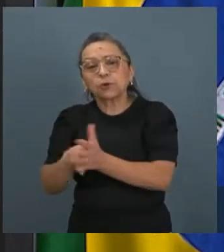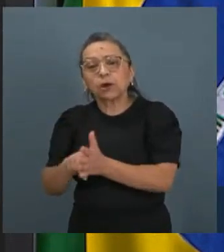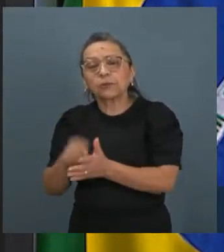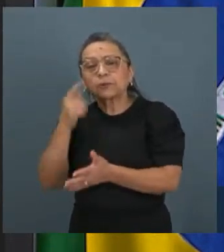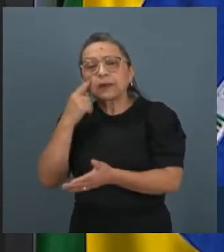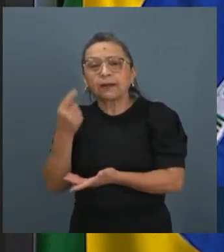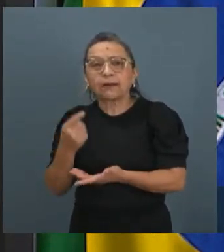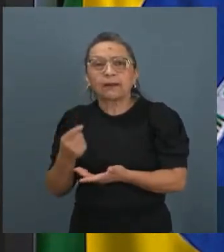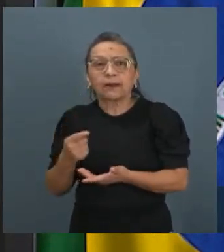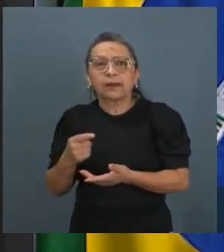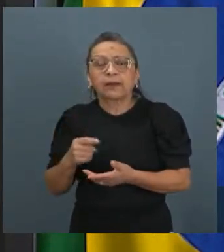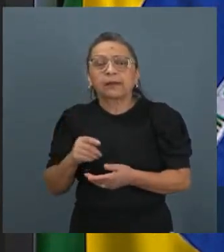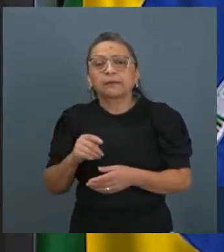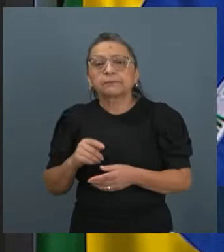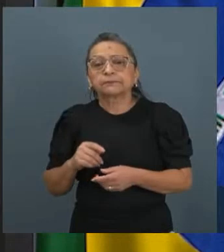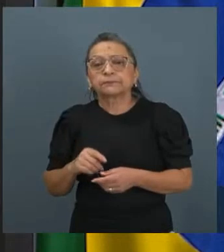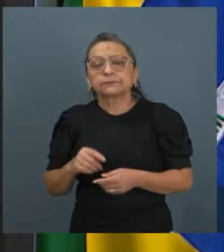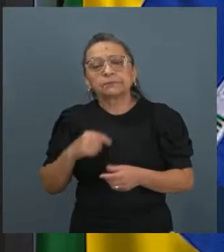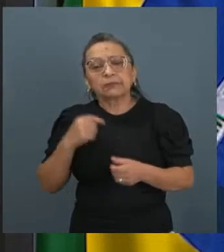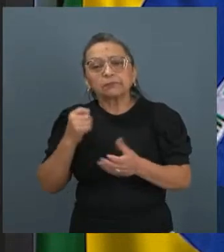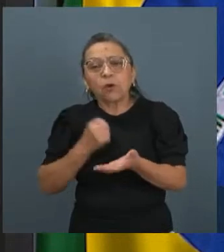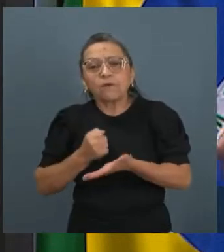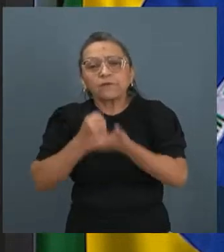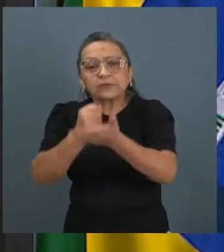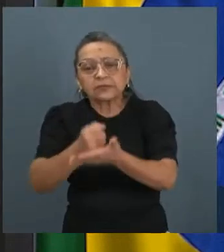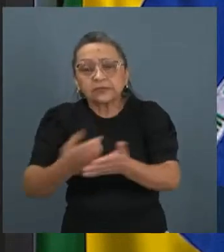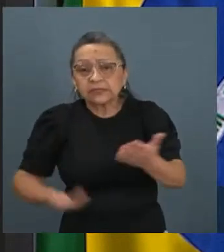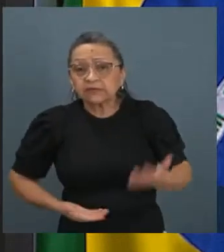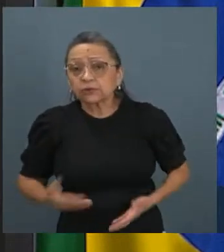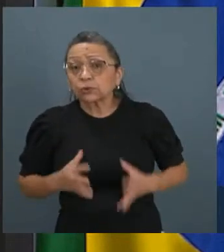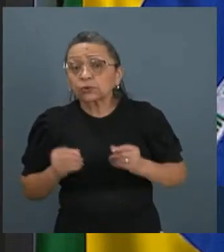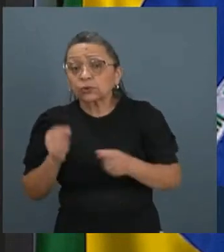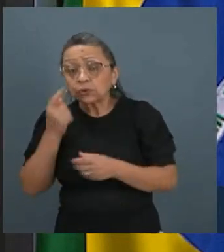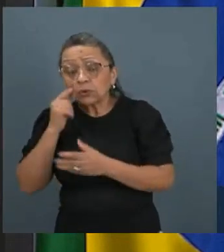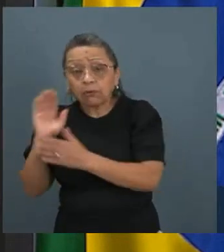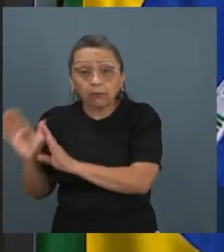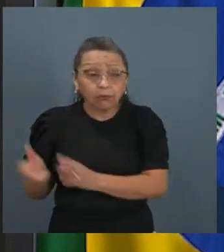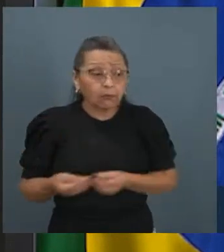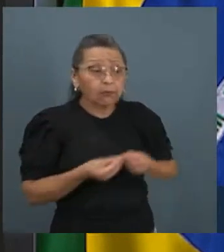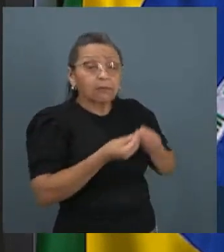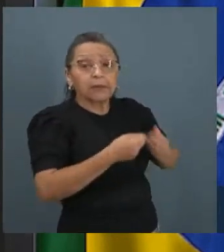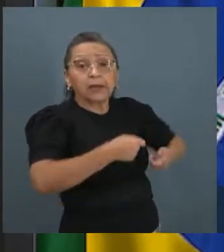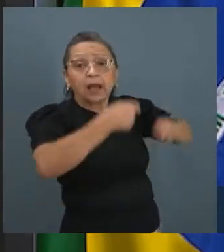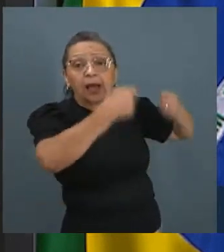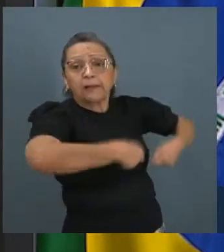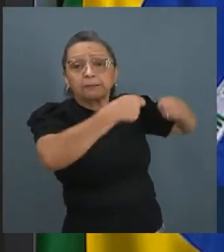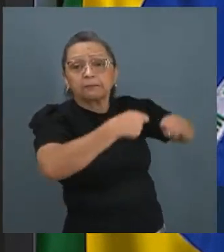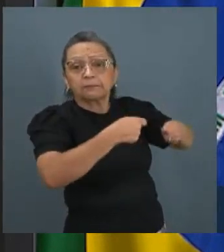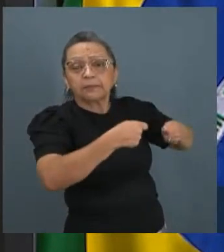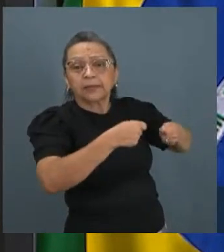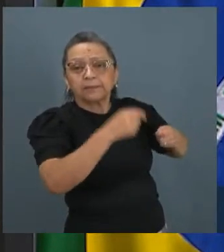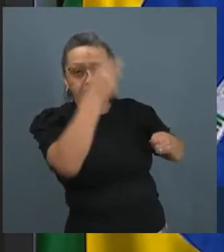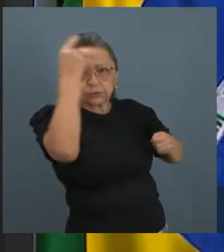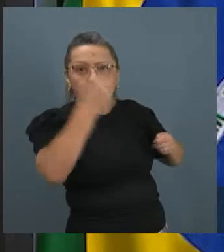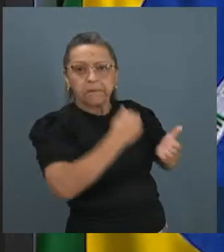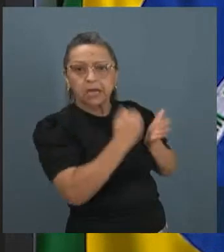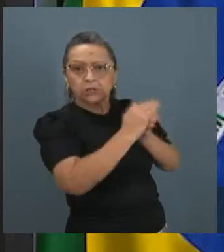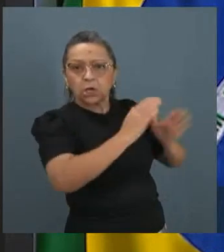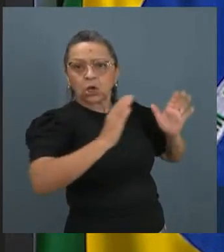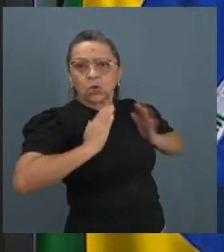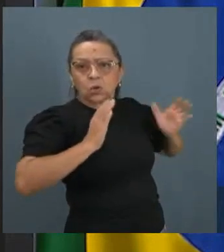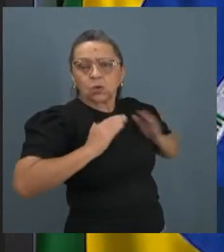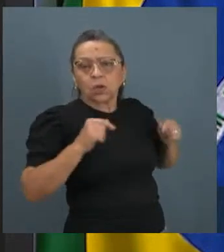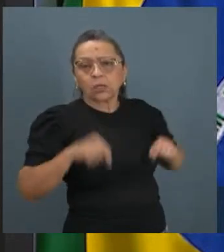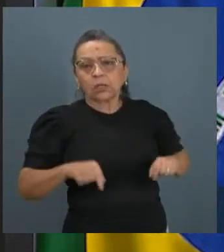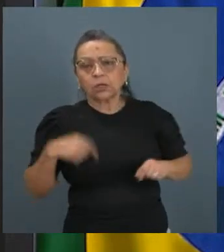o dinheiro da produção de serviços está indo para uma banca de apostas, para magnatas,